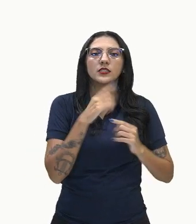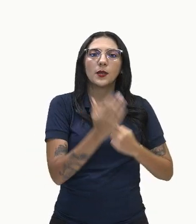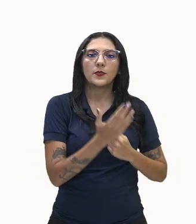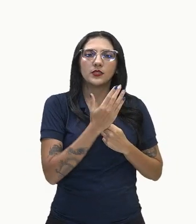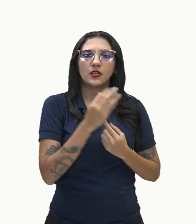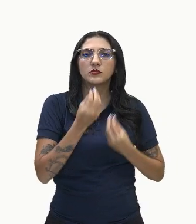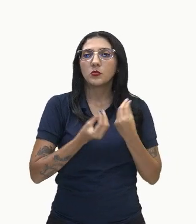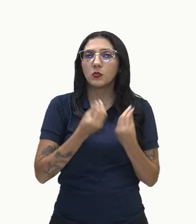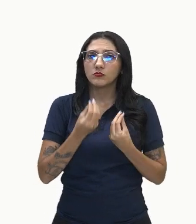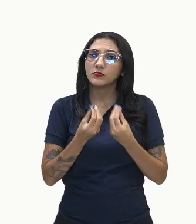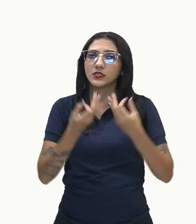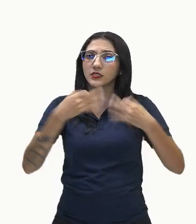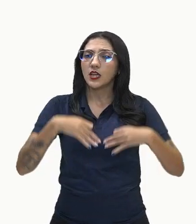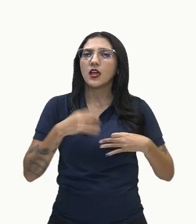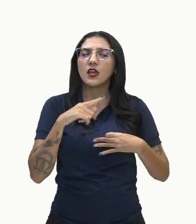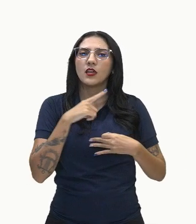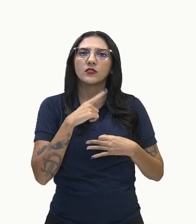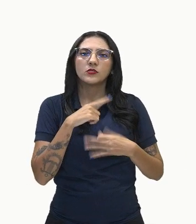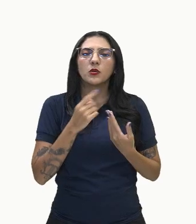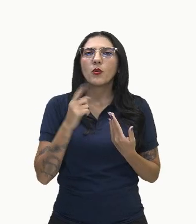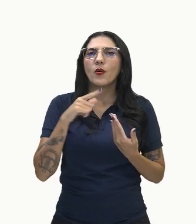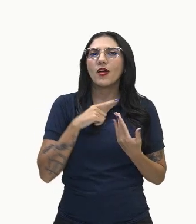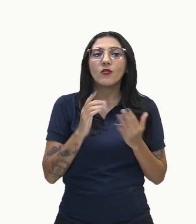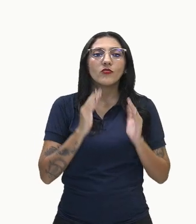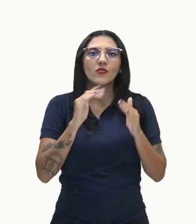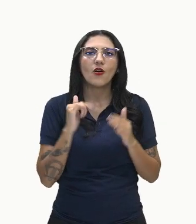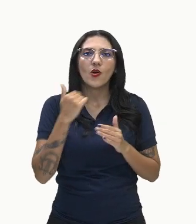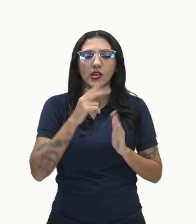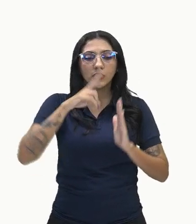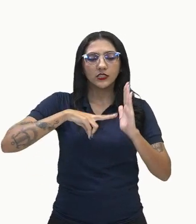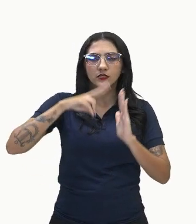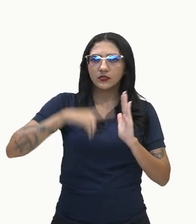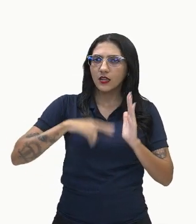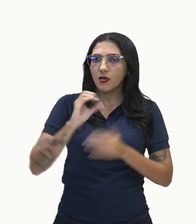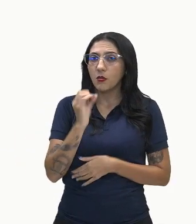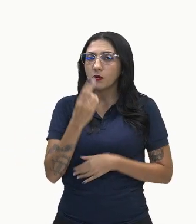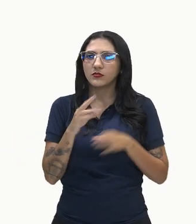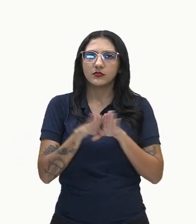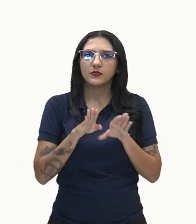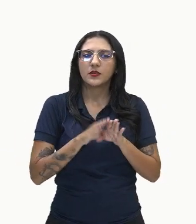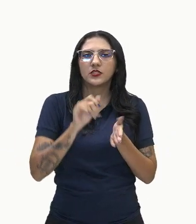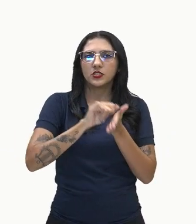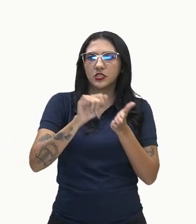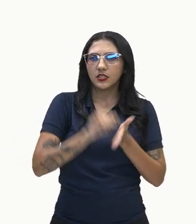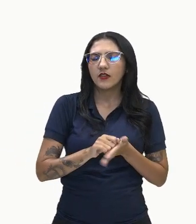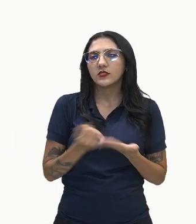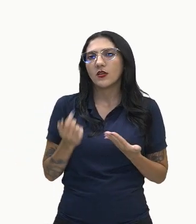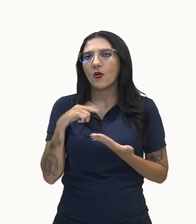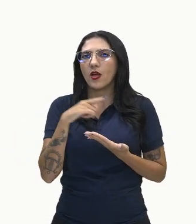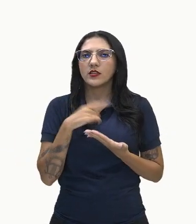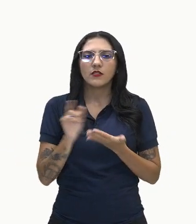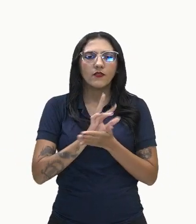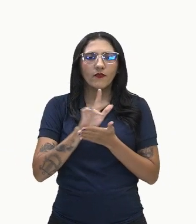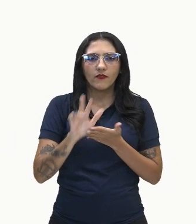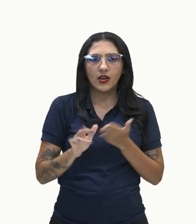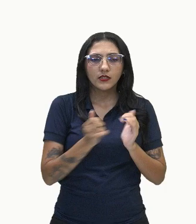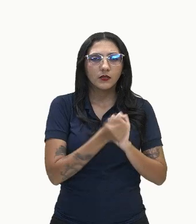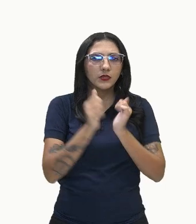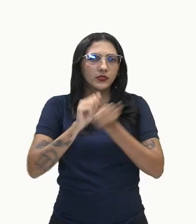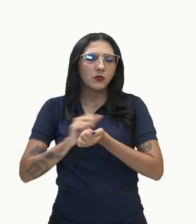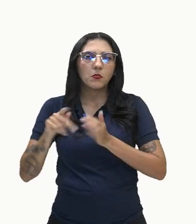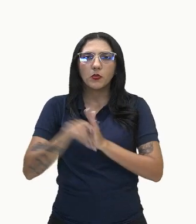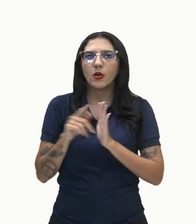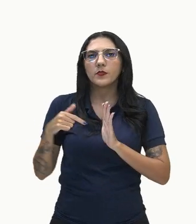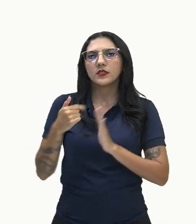referem exatamente àquilo que você lê ou escreve. São essas formas que os textos assumem no